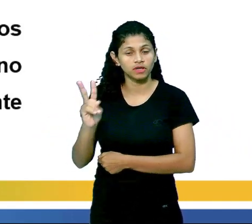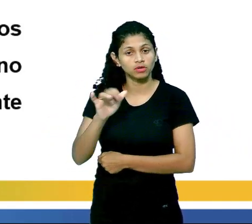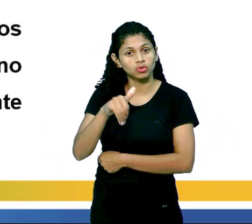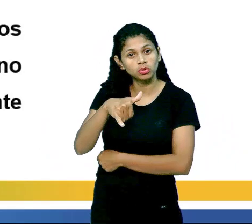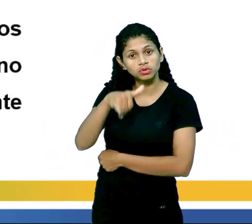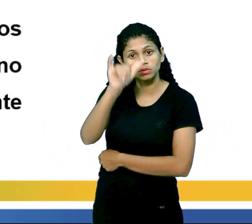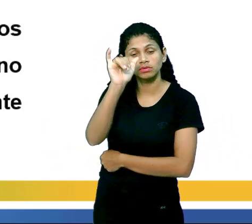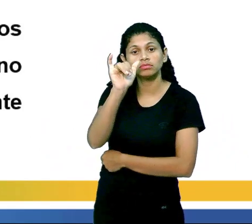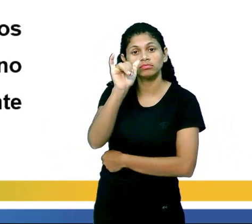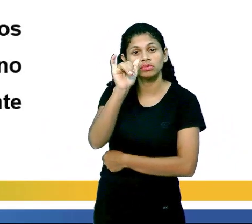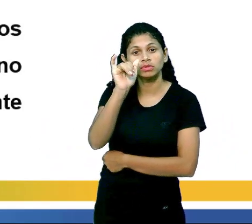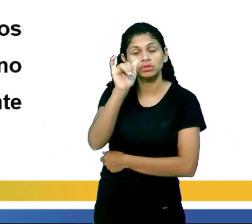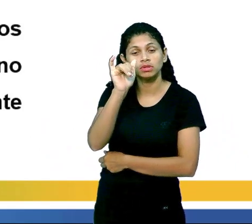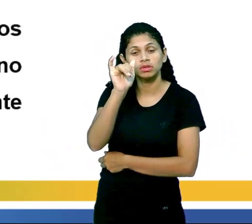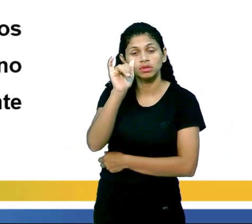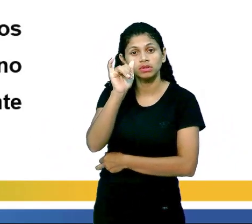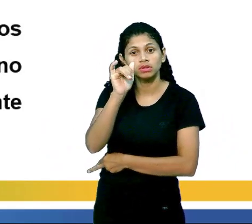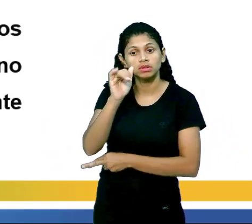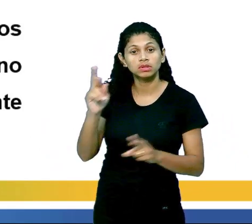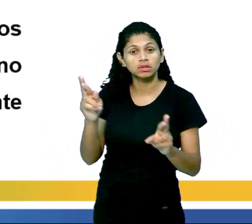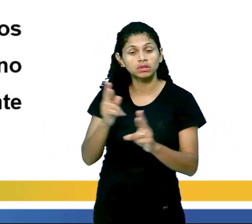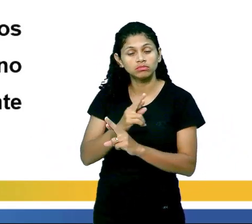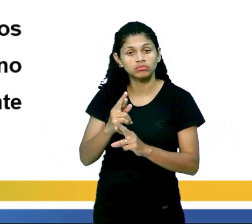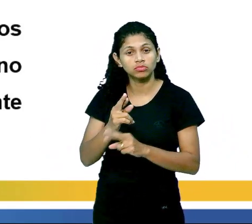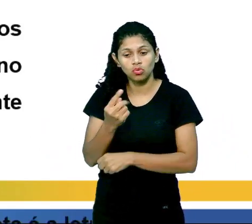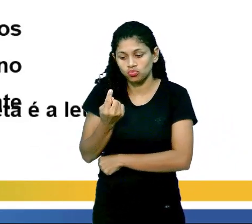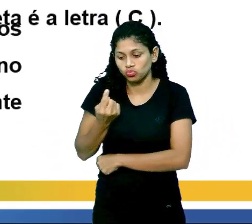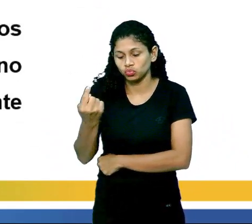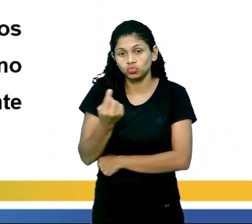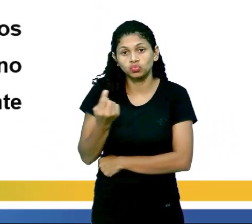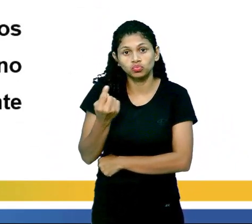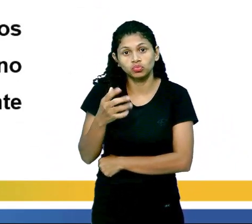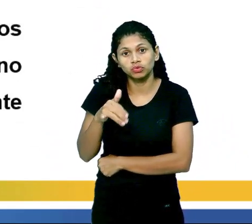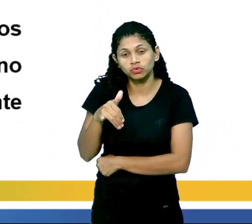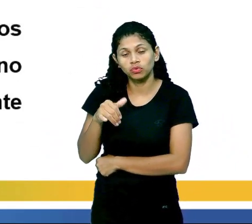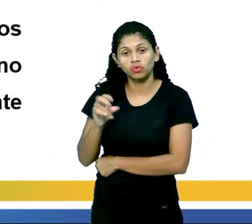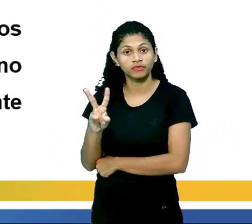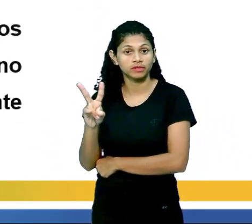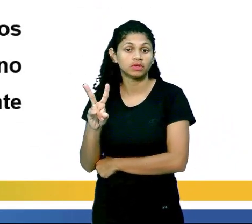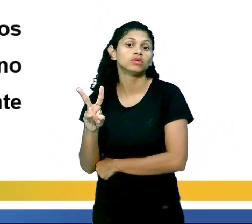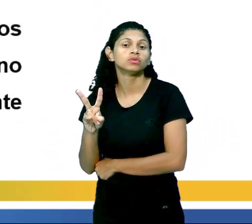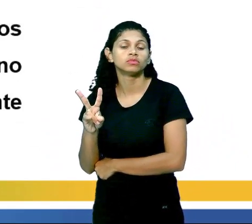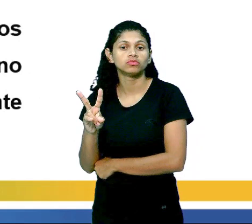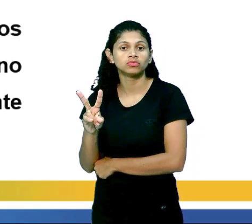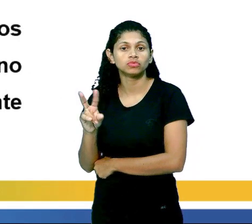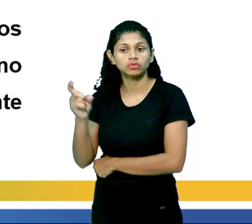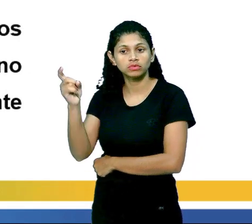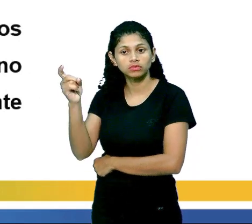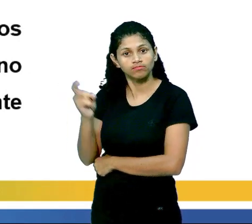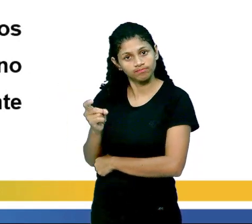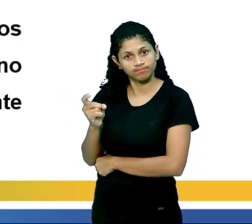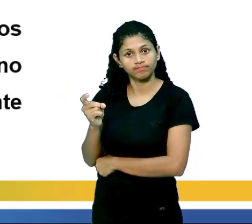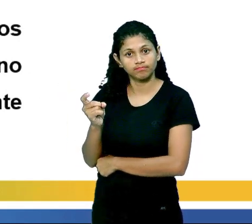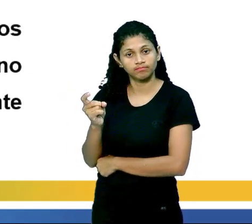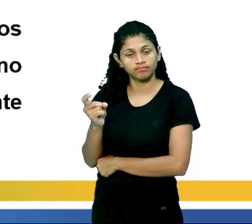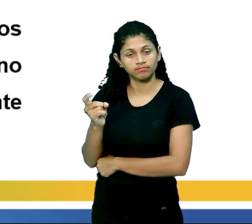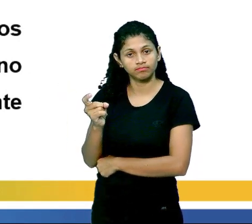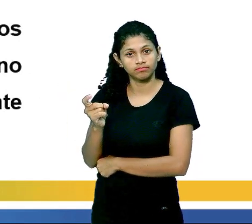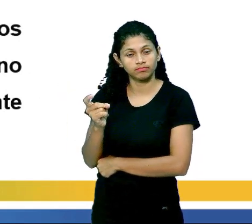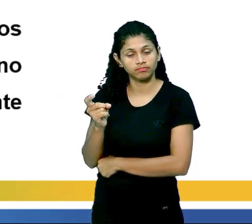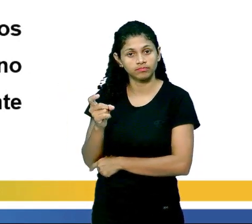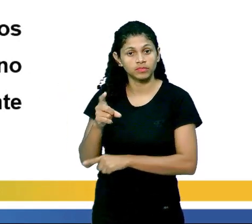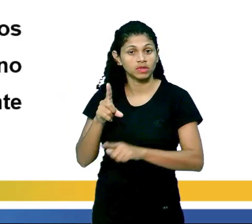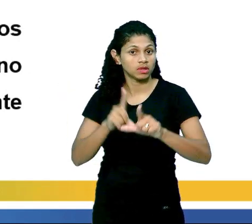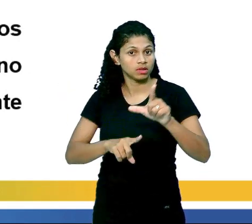é correspondente de um único valor de x. Portanto, aí, a nossa